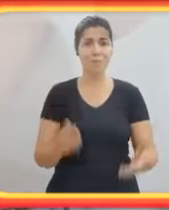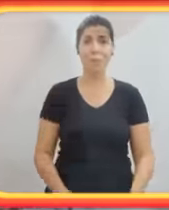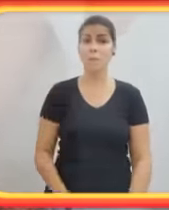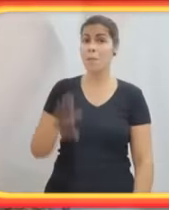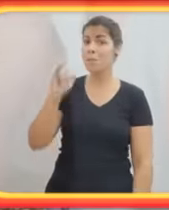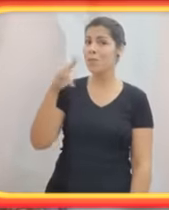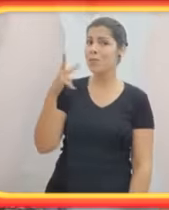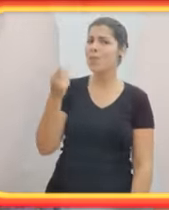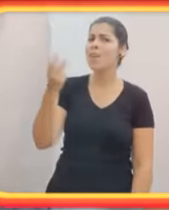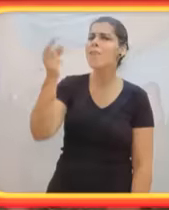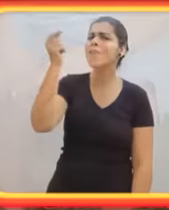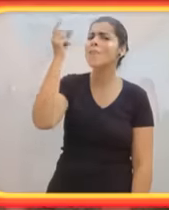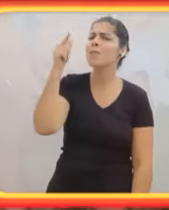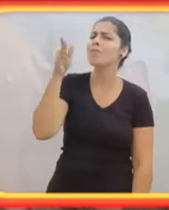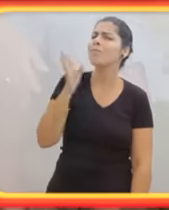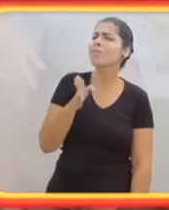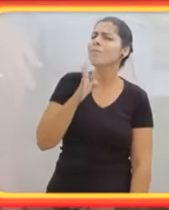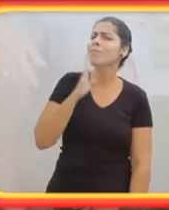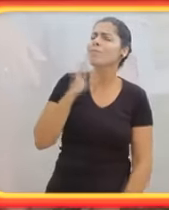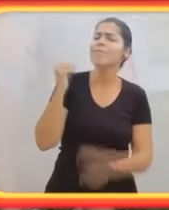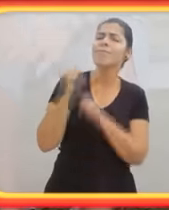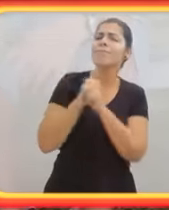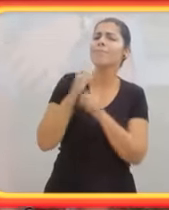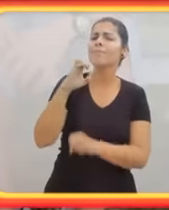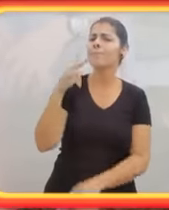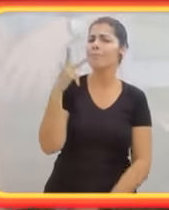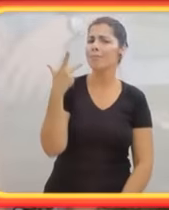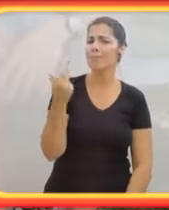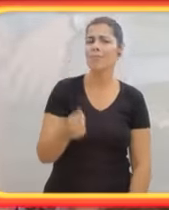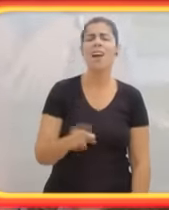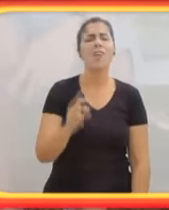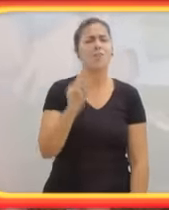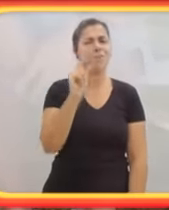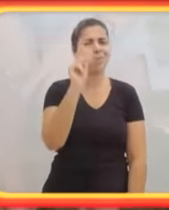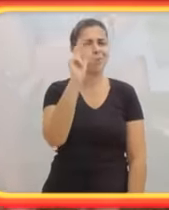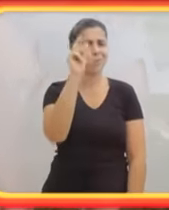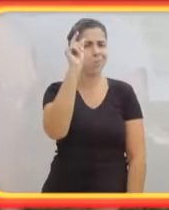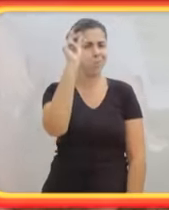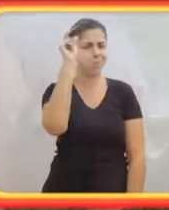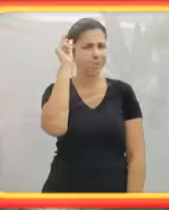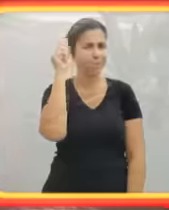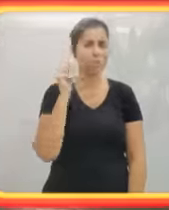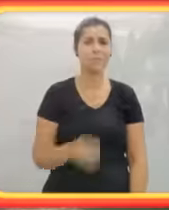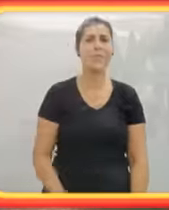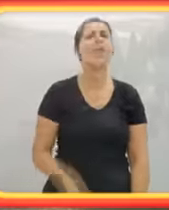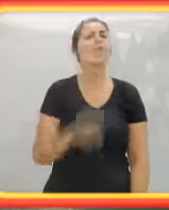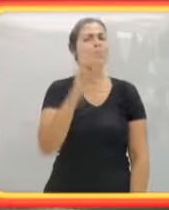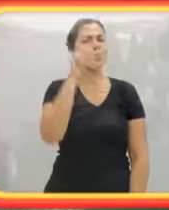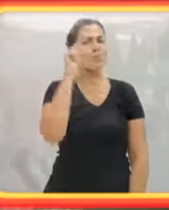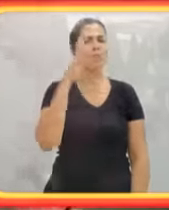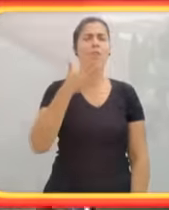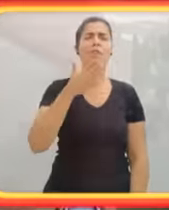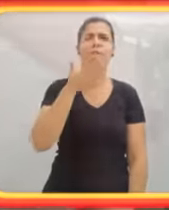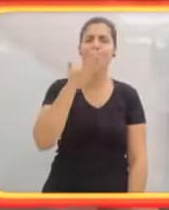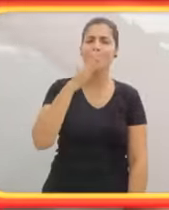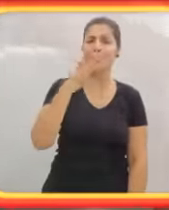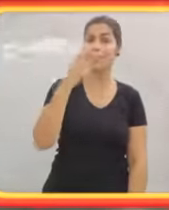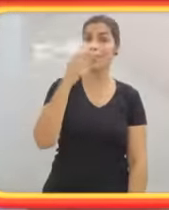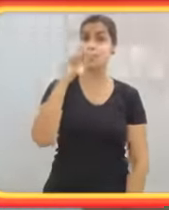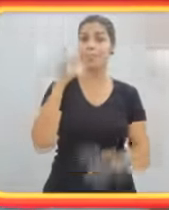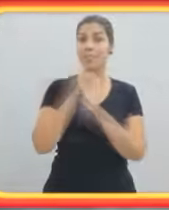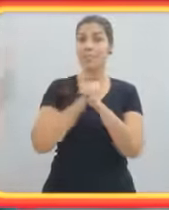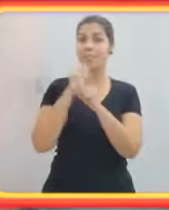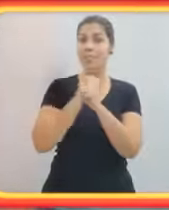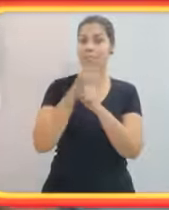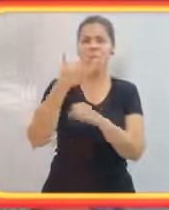Binho, Fernanda, Binho. Binho, há quanto tempo que você já conhece o Chico? Foi um tempo, um tempo. Muito tempo. Um tempo.